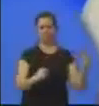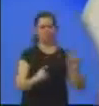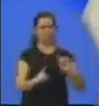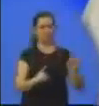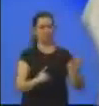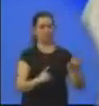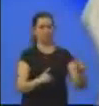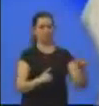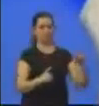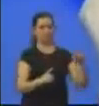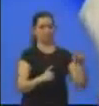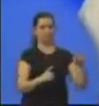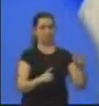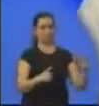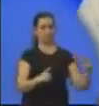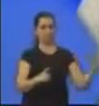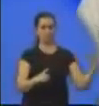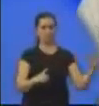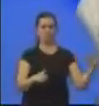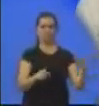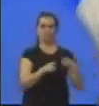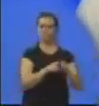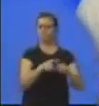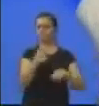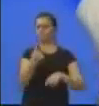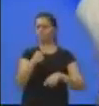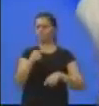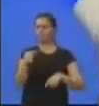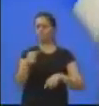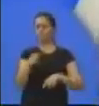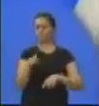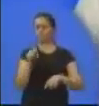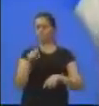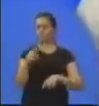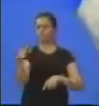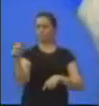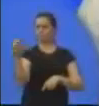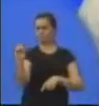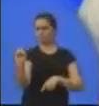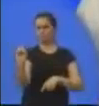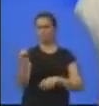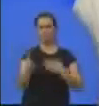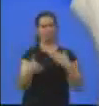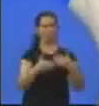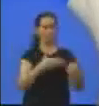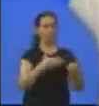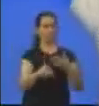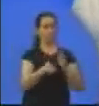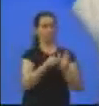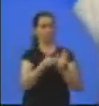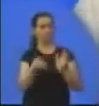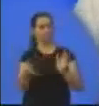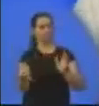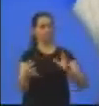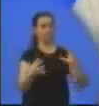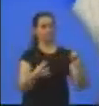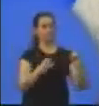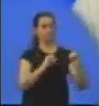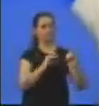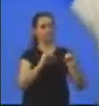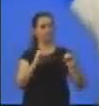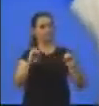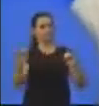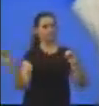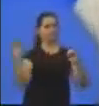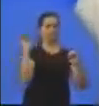Nem para o x igual, nem o 1 sobre x igual a zero. Por maior que seja o número que eu coloque. Ele vai ter 0, 0, 0,